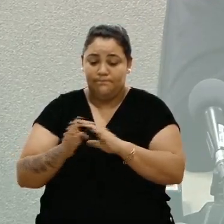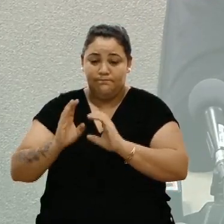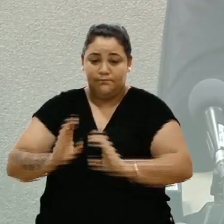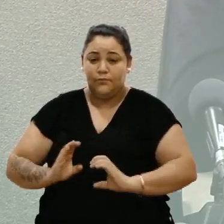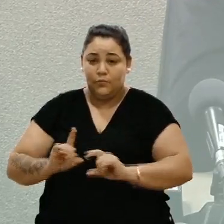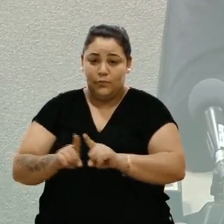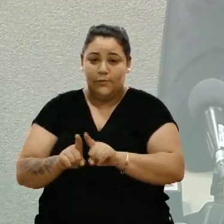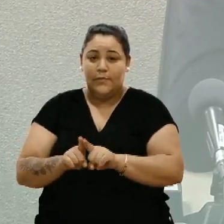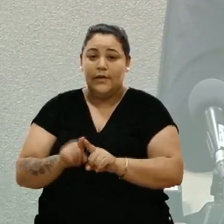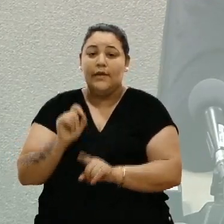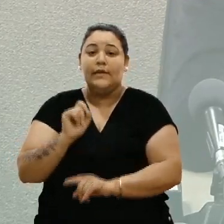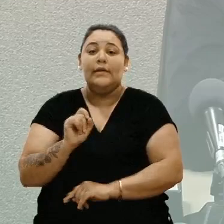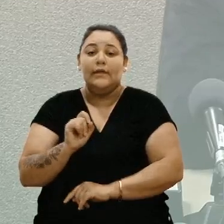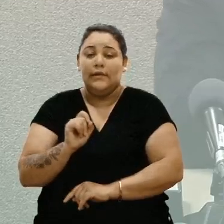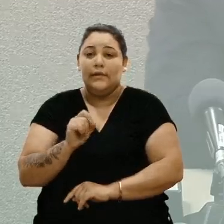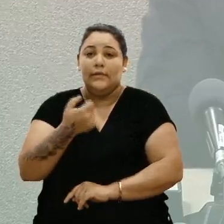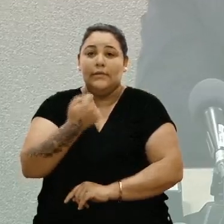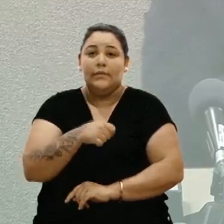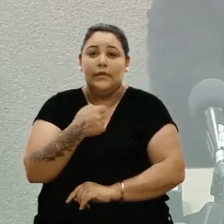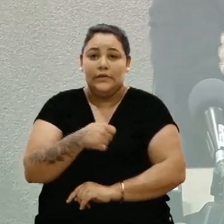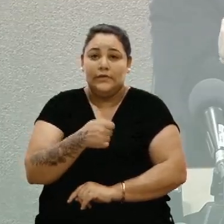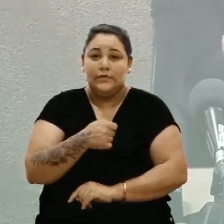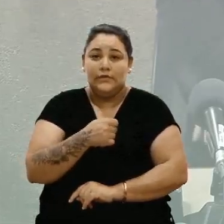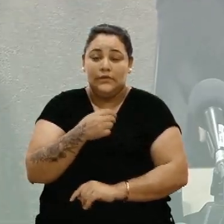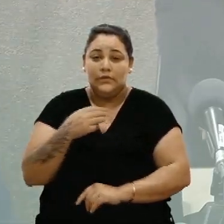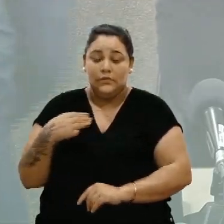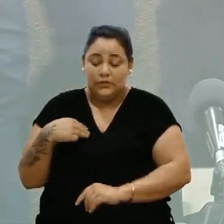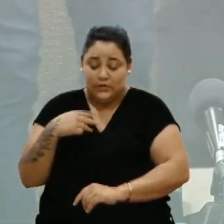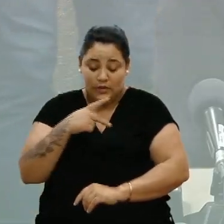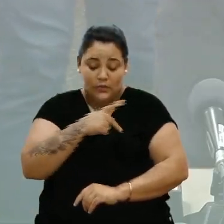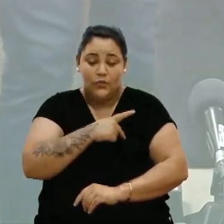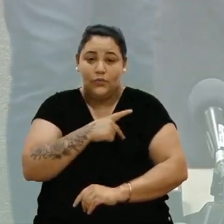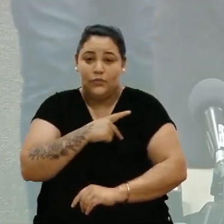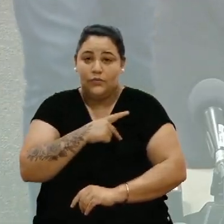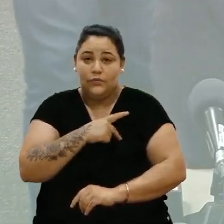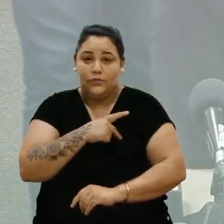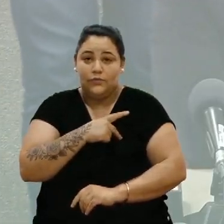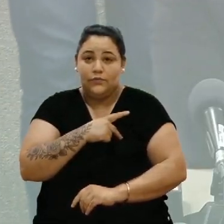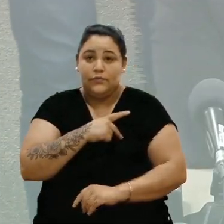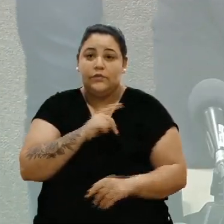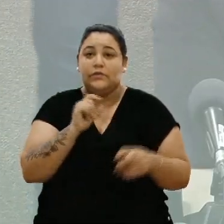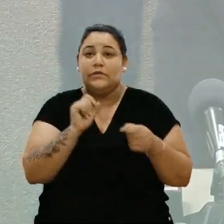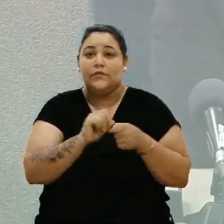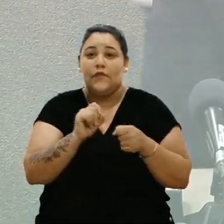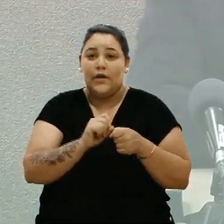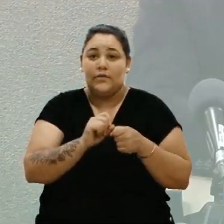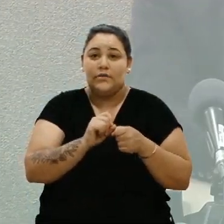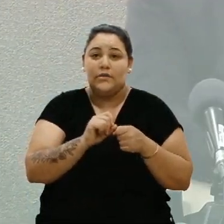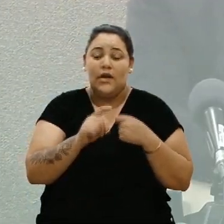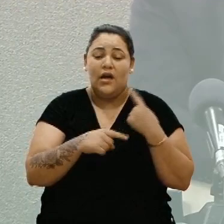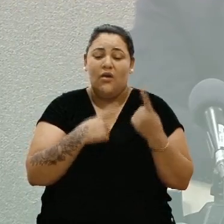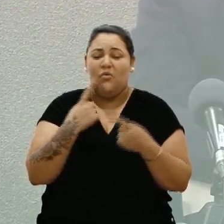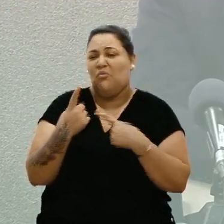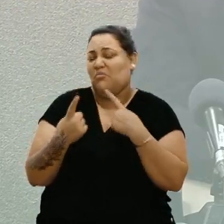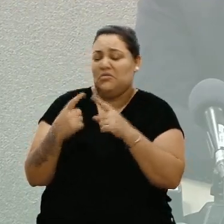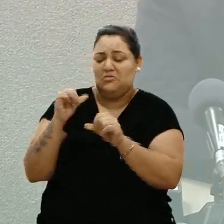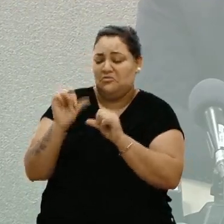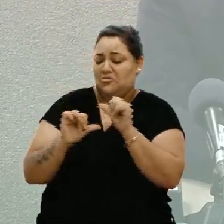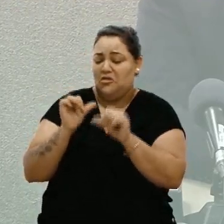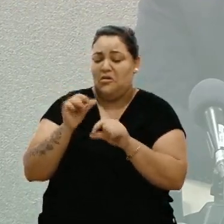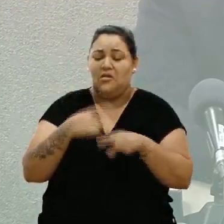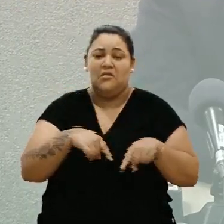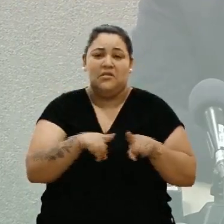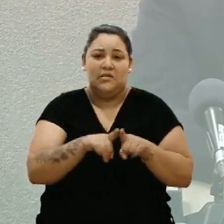que é necessário, né, o Ministério Público aponta e é necessário que se façam algumas alterações essas